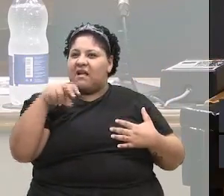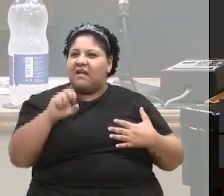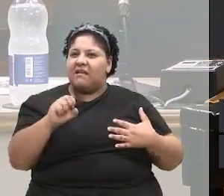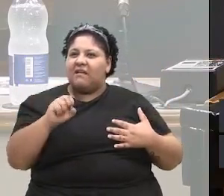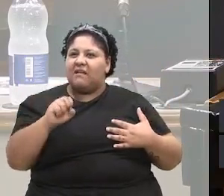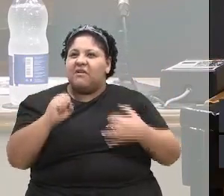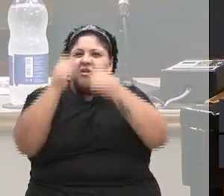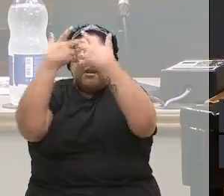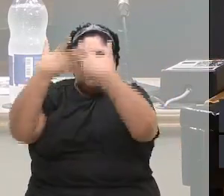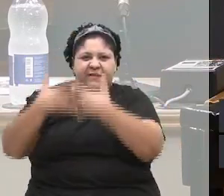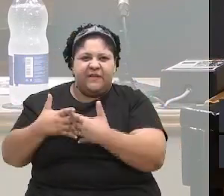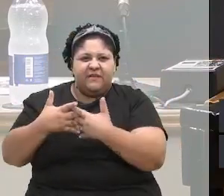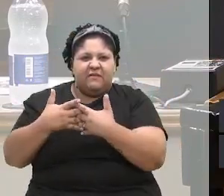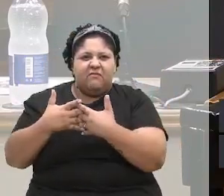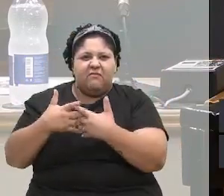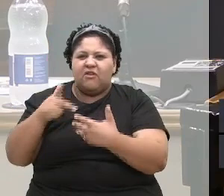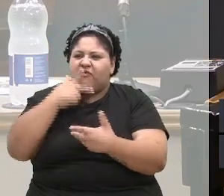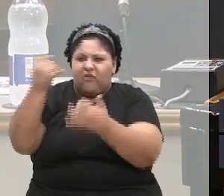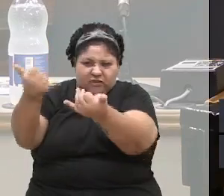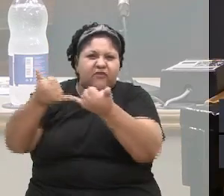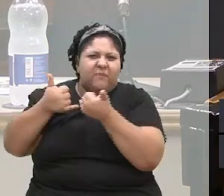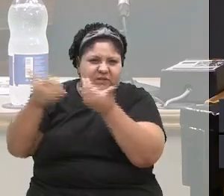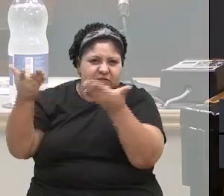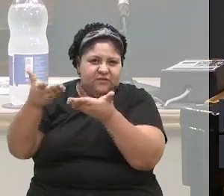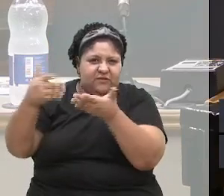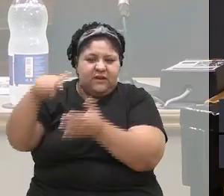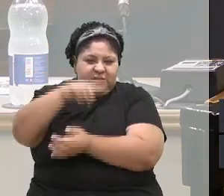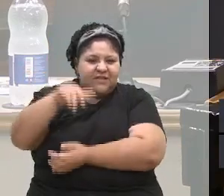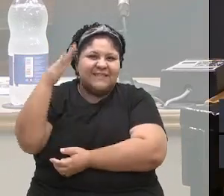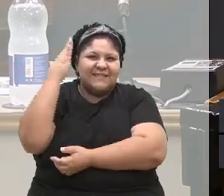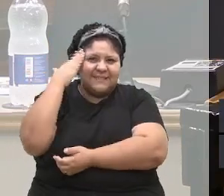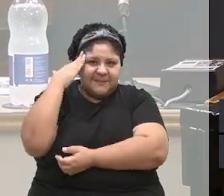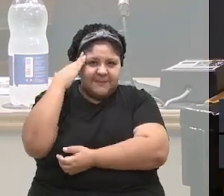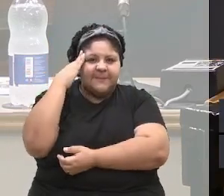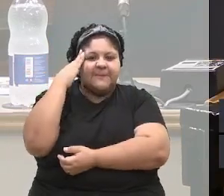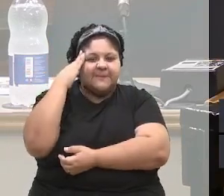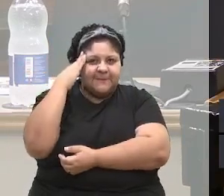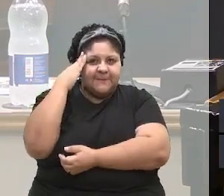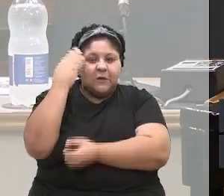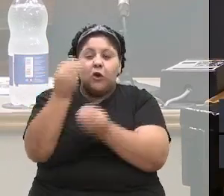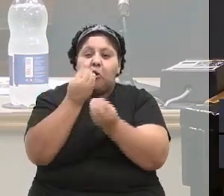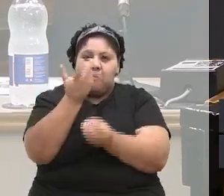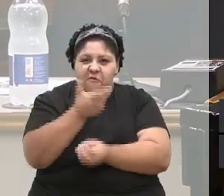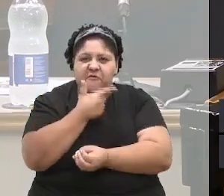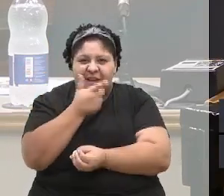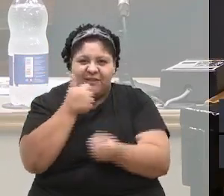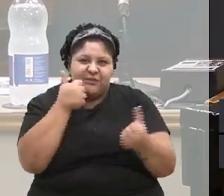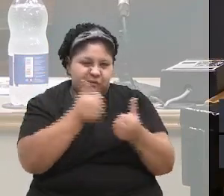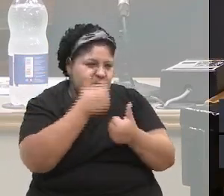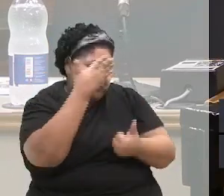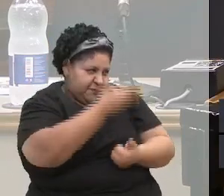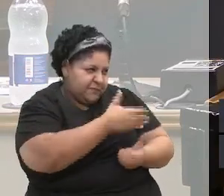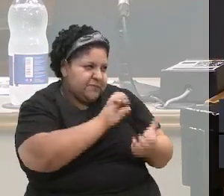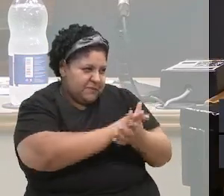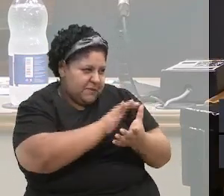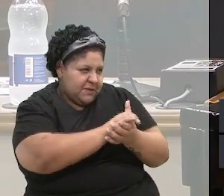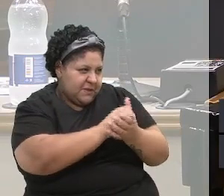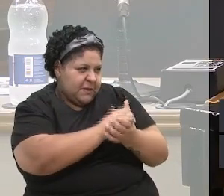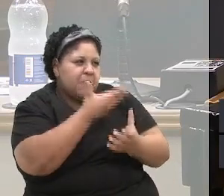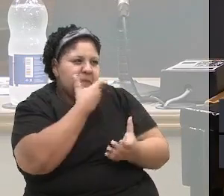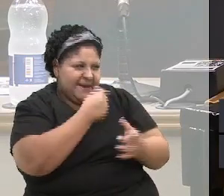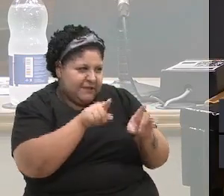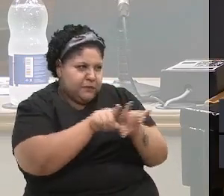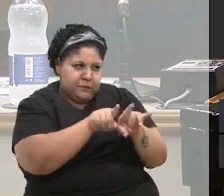explanações que ela nos trouxe. A gente sabe que esse mundo, que nem eu estava comentando contigo, com o teu esposo, né, Aline,